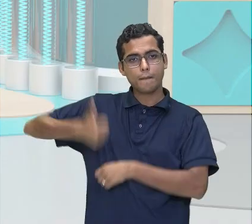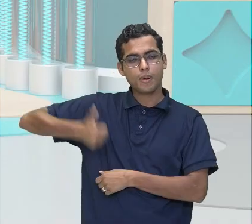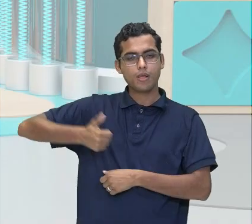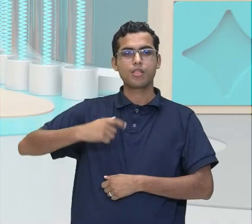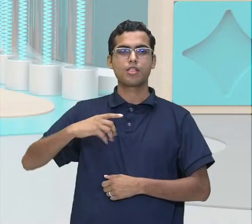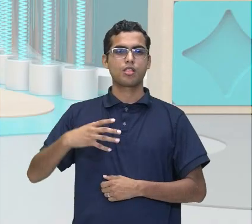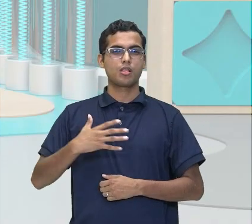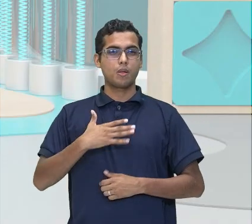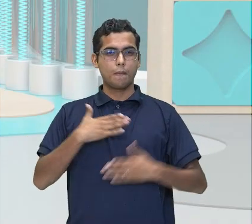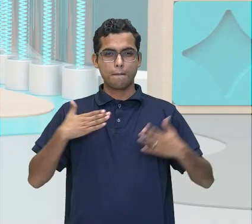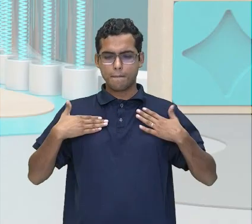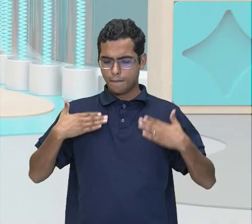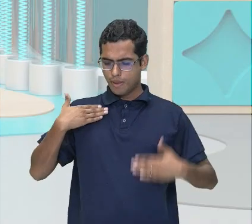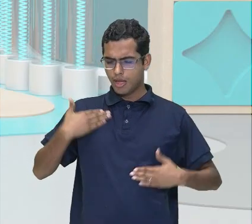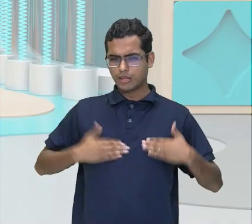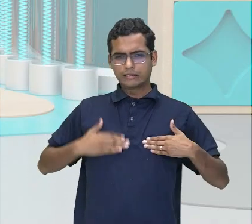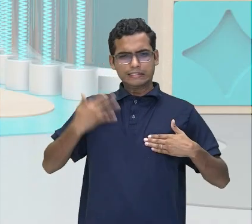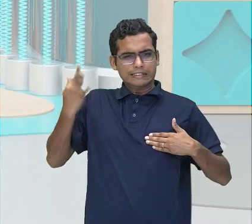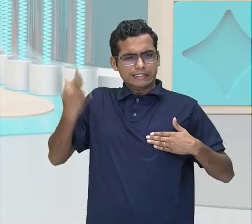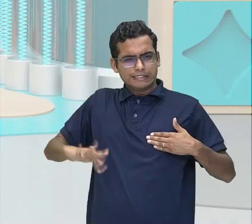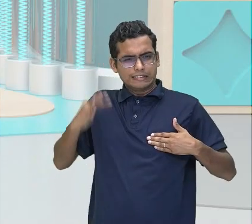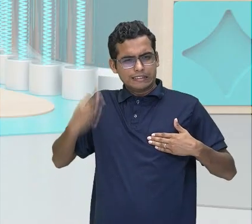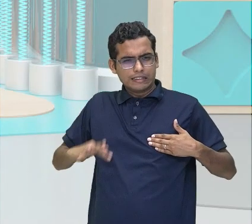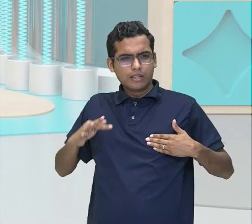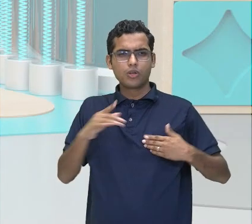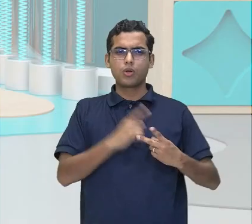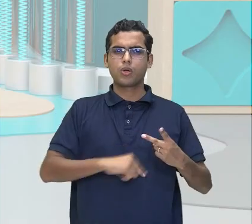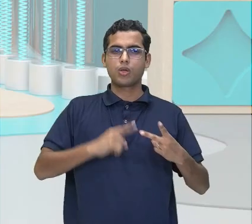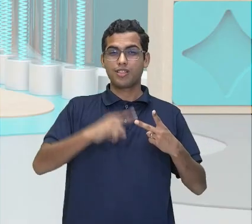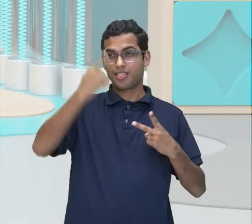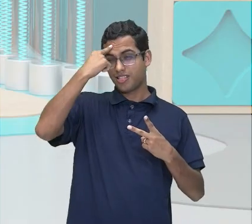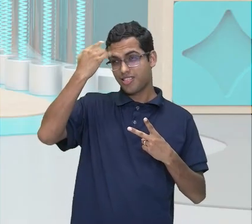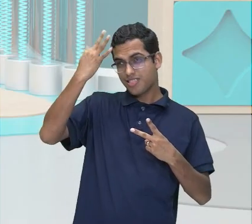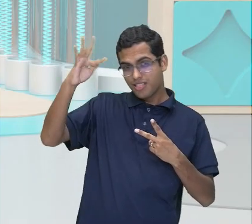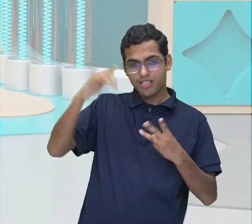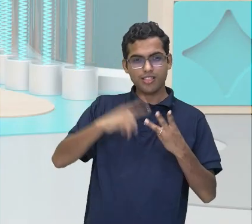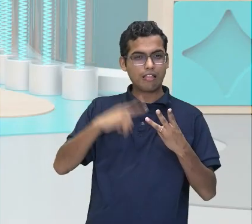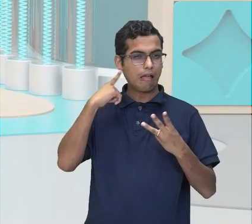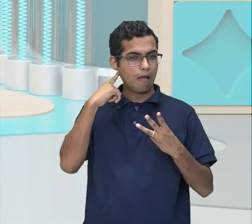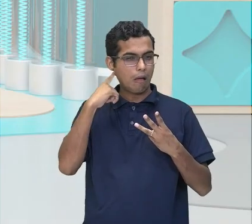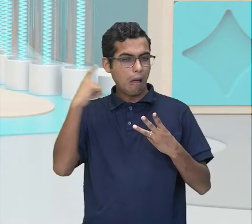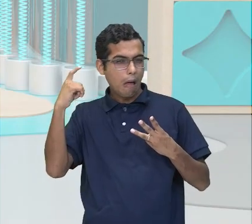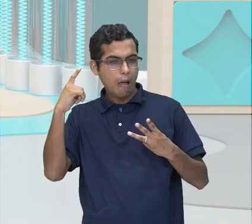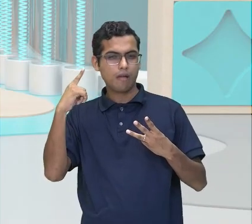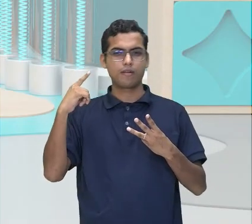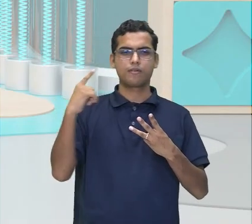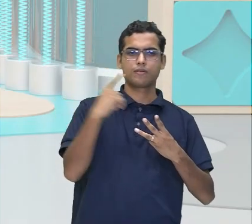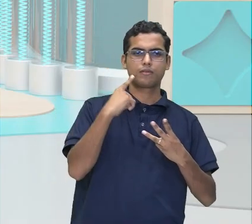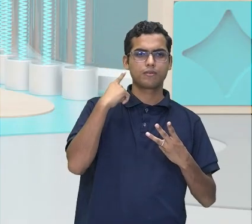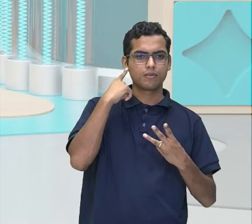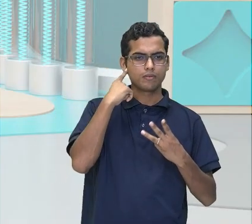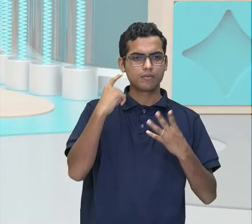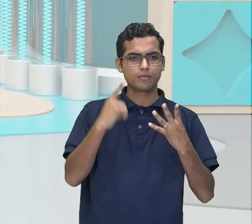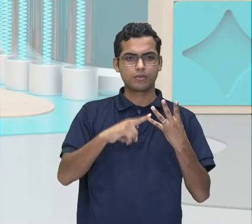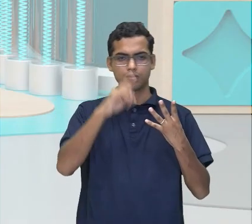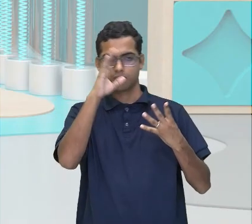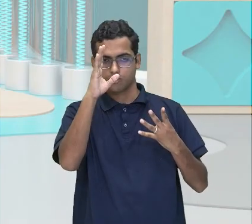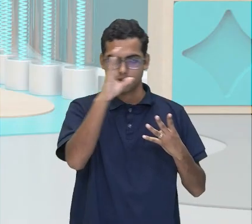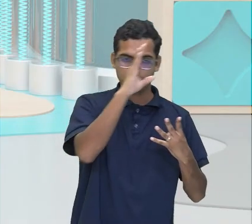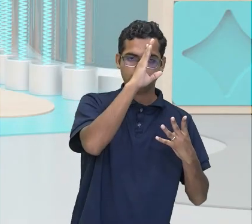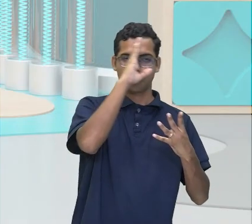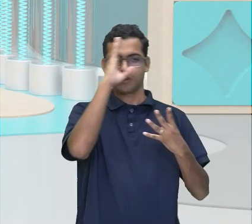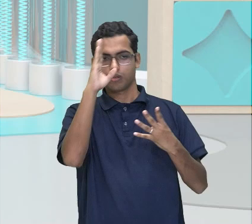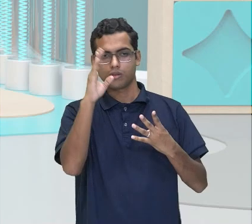dor no peito, dor de cabeça, tonturas, zumbido no ouvido, sensação de fraqueza, a visão embaçada